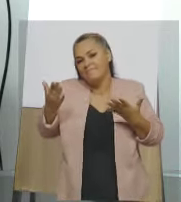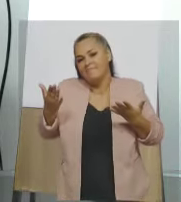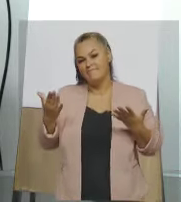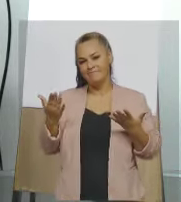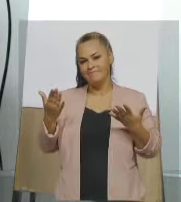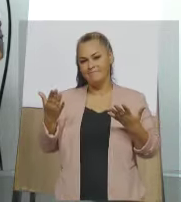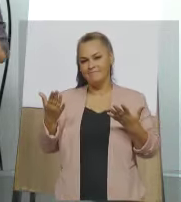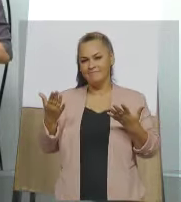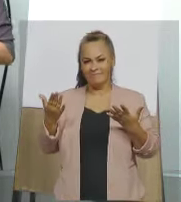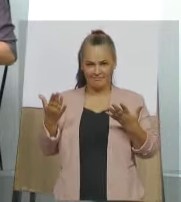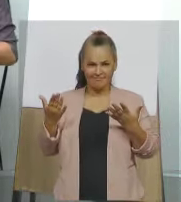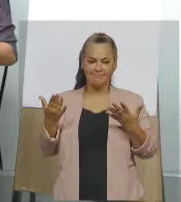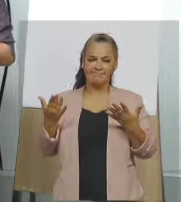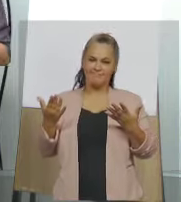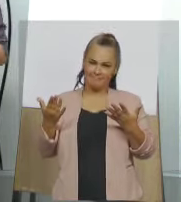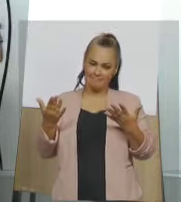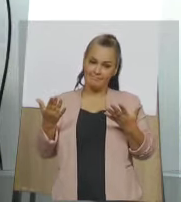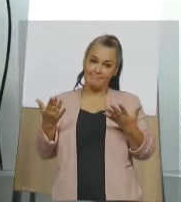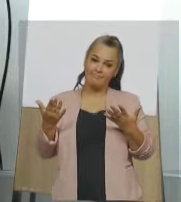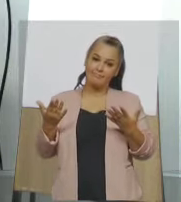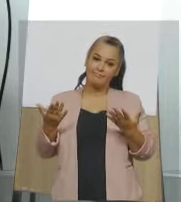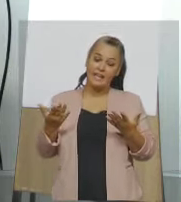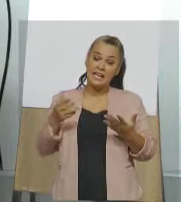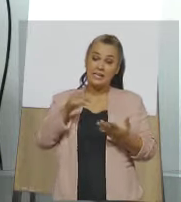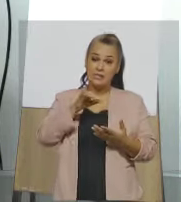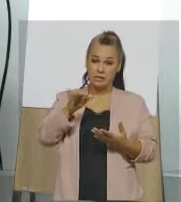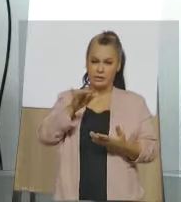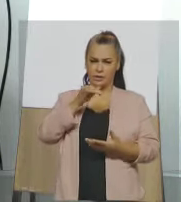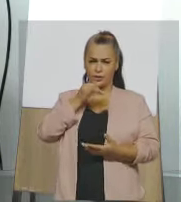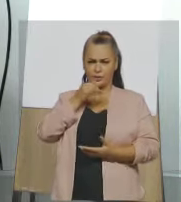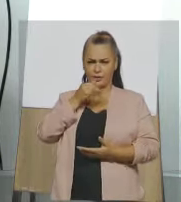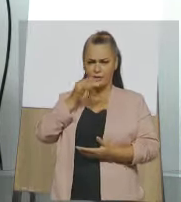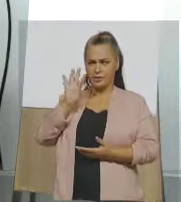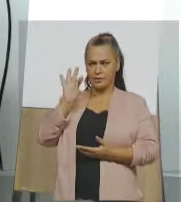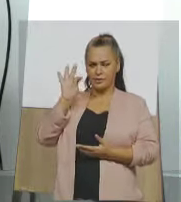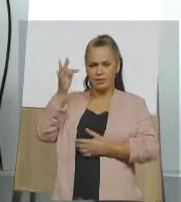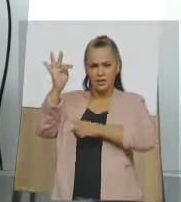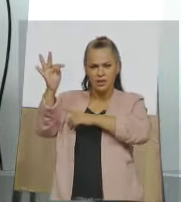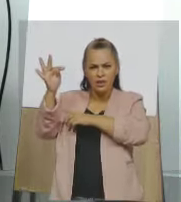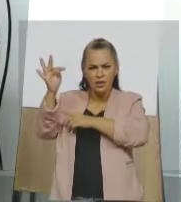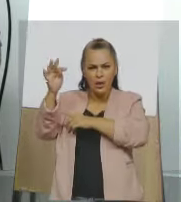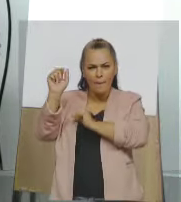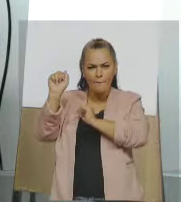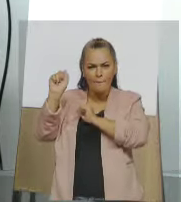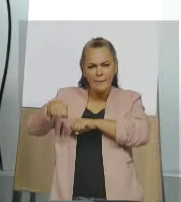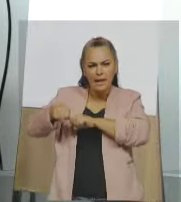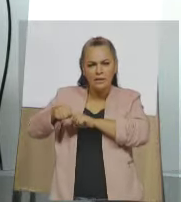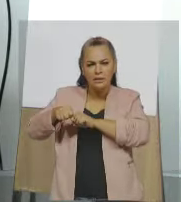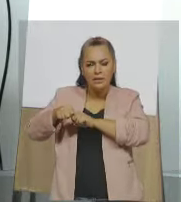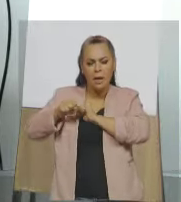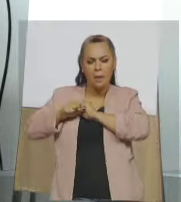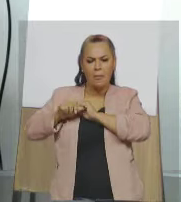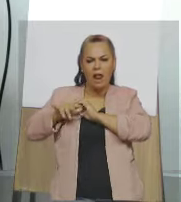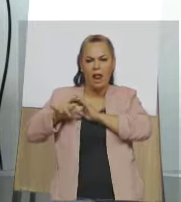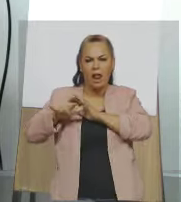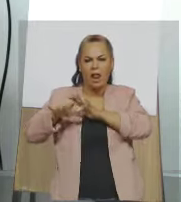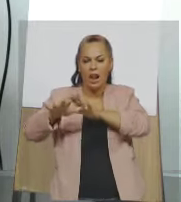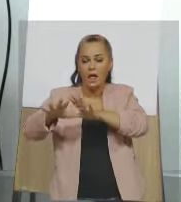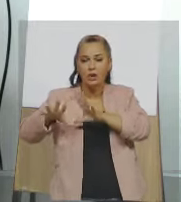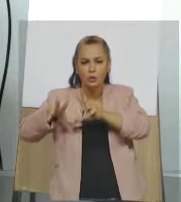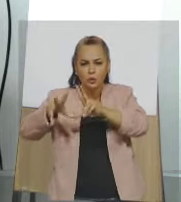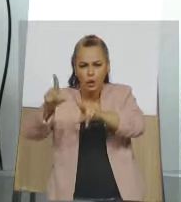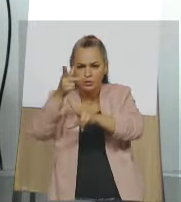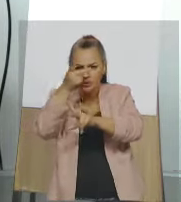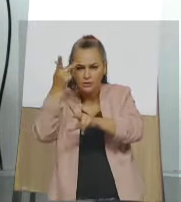por mais que essa tecnologia tivesse à disposição de todo mundo, né, ela não resolve algumas coisas. O que estou querendo